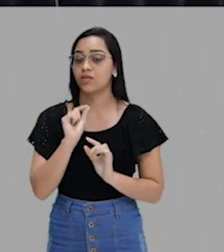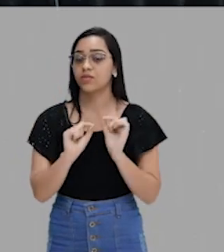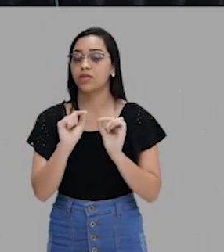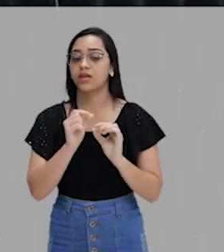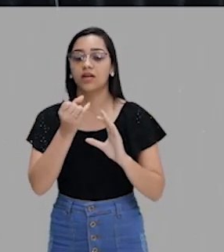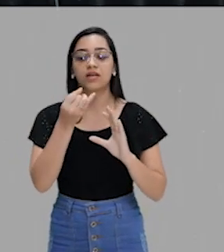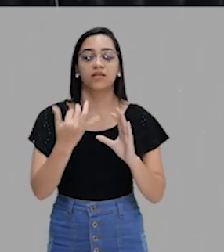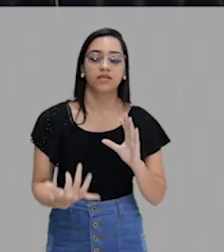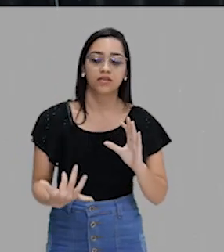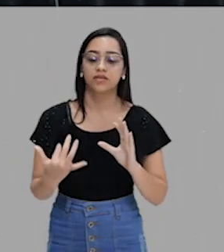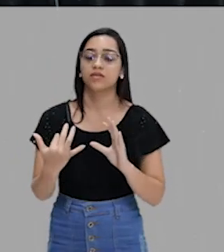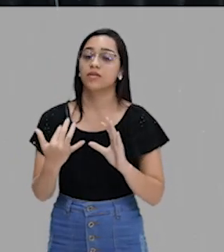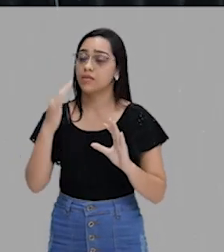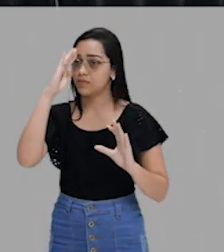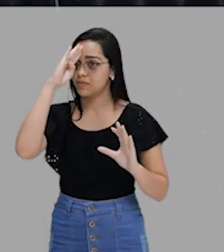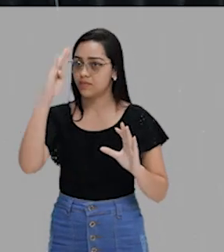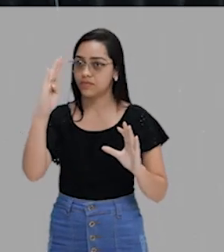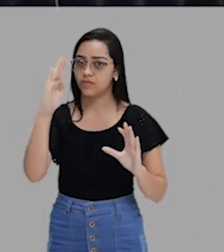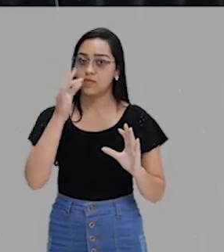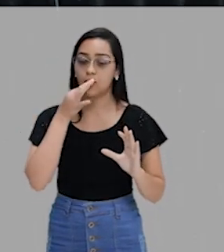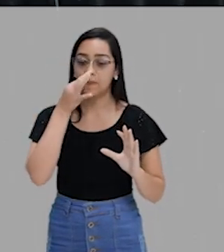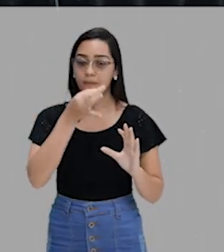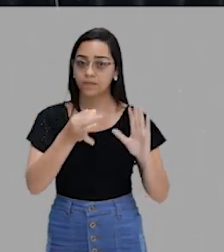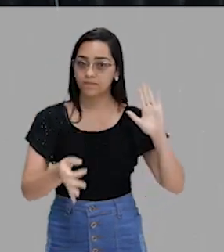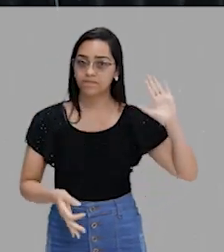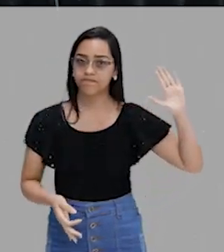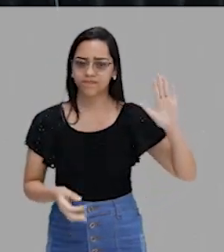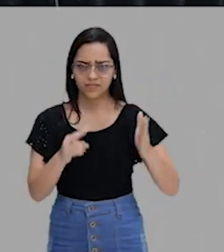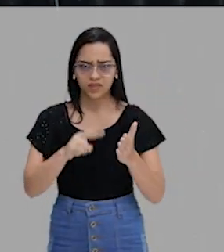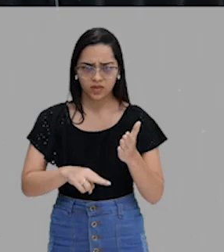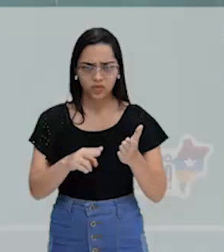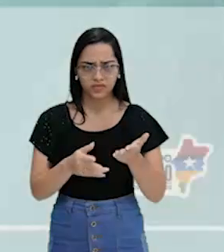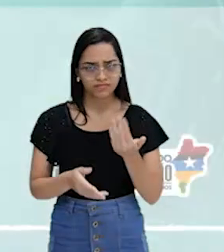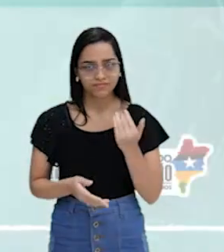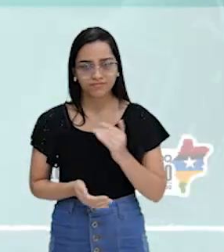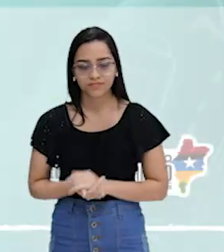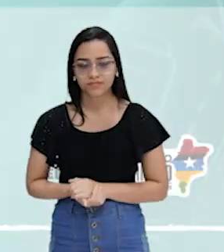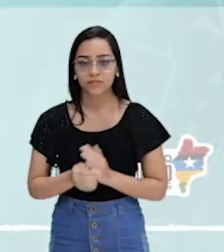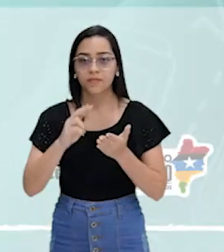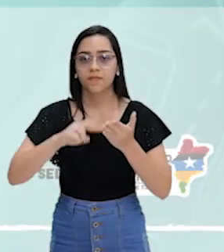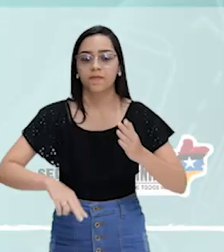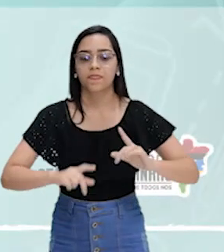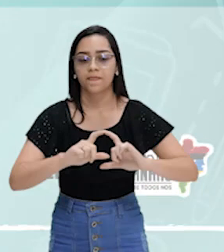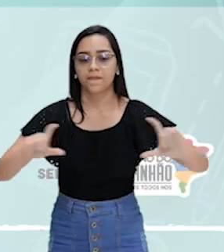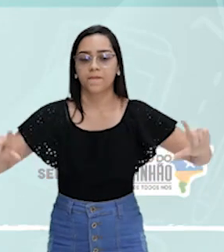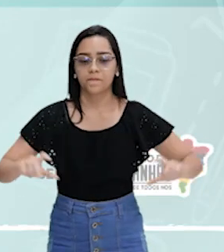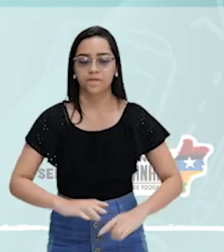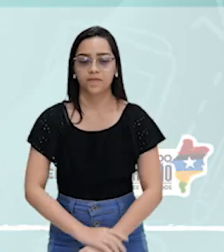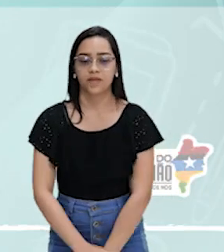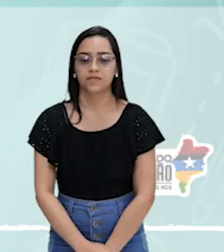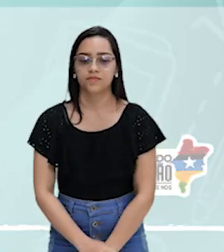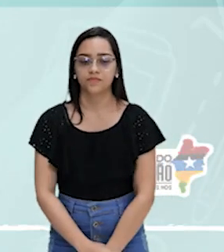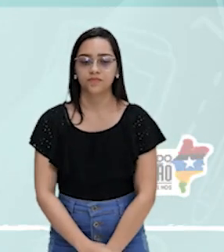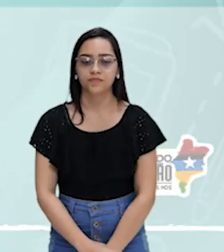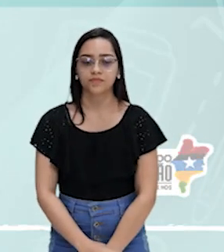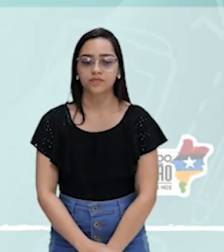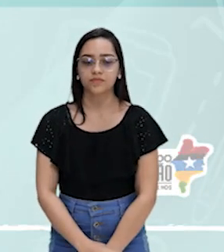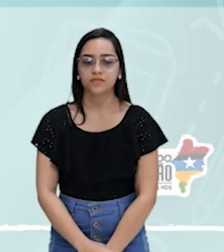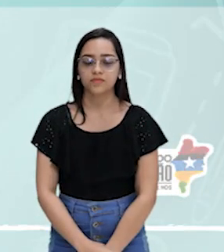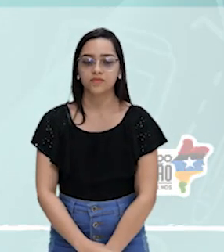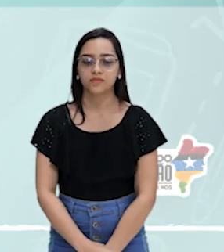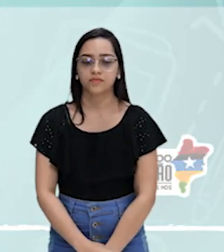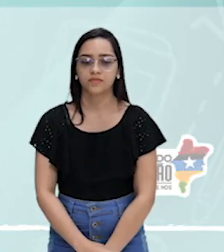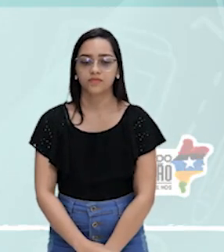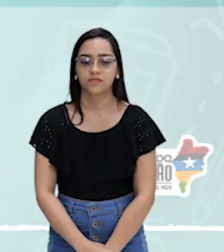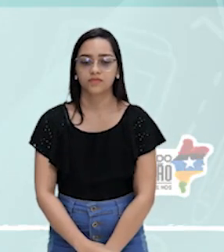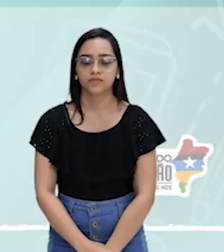como característica principal o argumento. Vamos para a leitura? Venho solicitar a